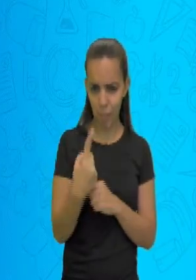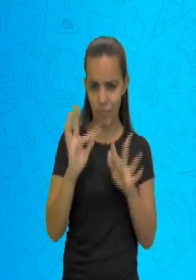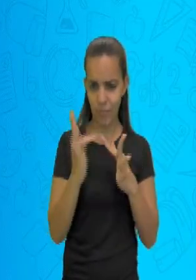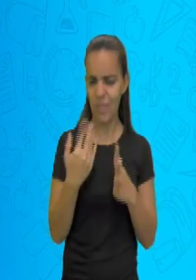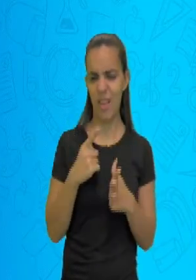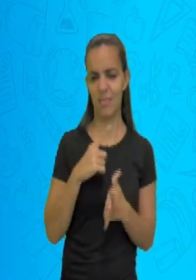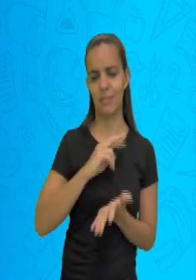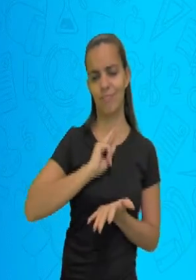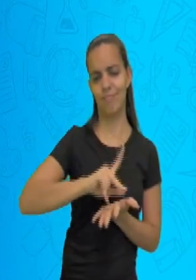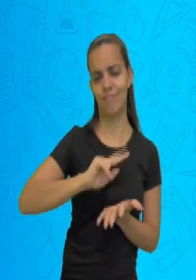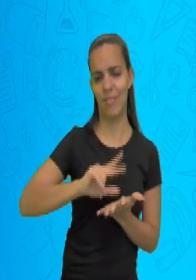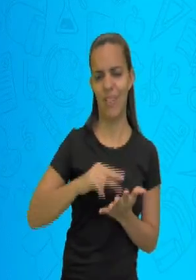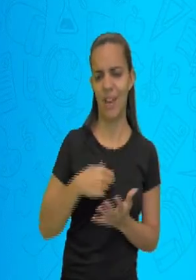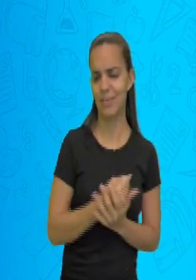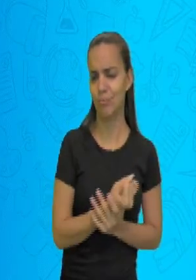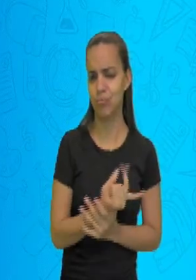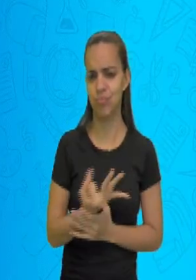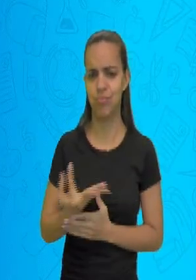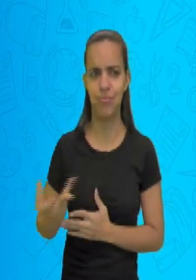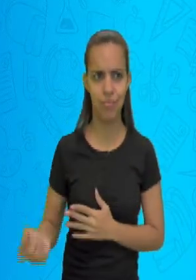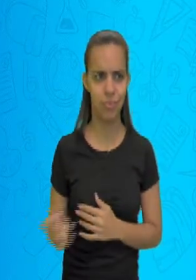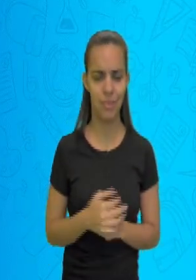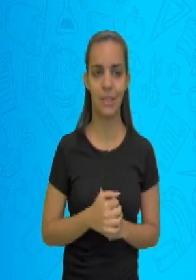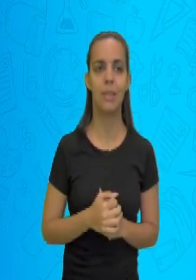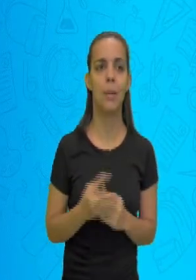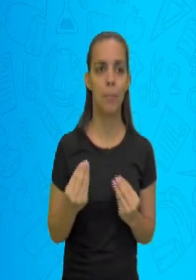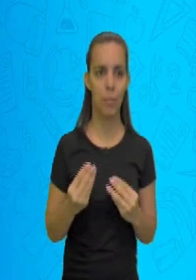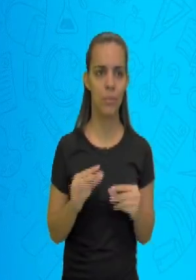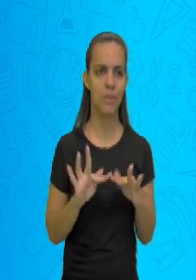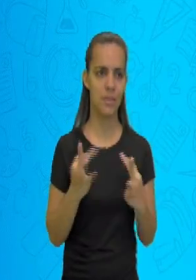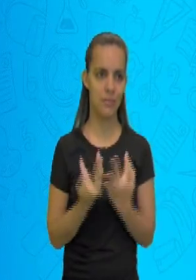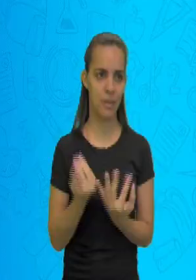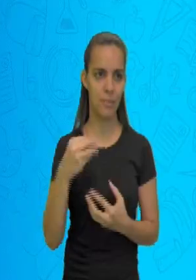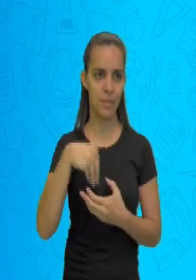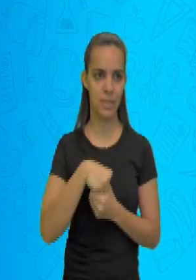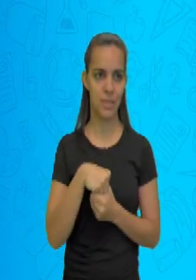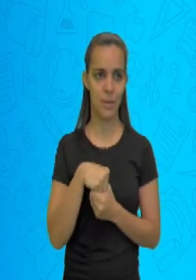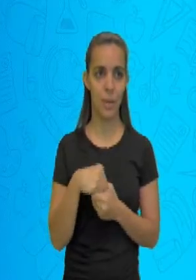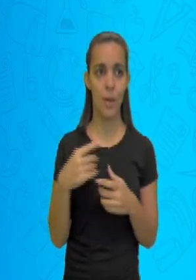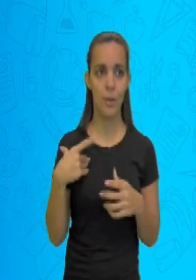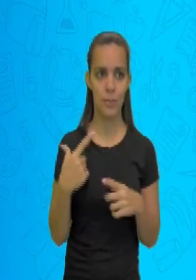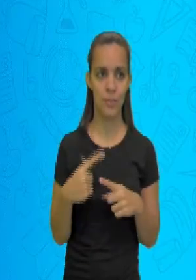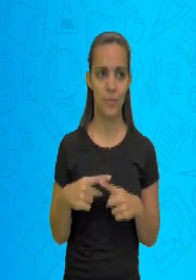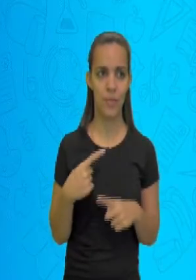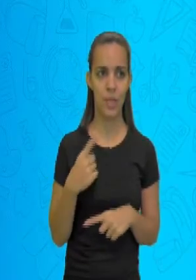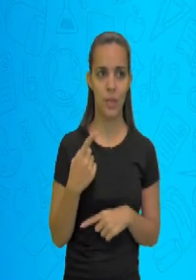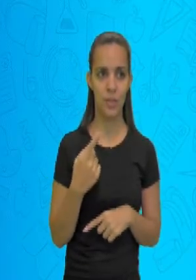mesmo tempo, né? Várias famílias moram ali dentro. Por isso, elas também são